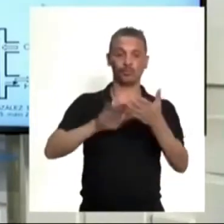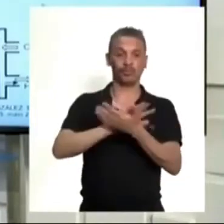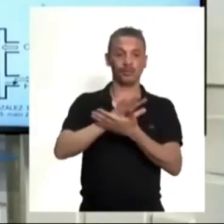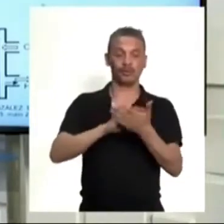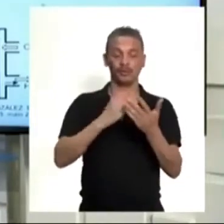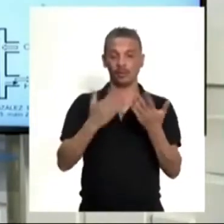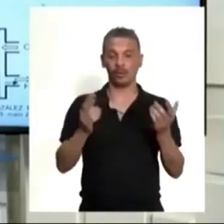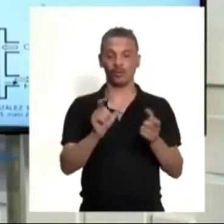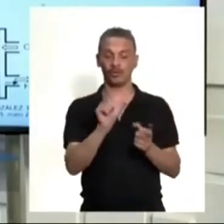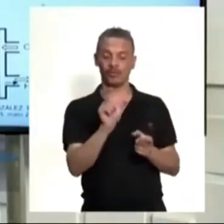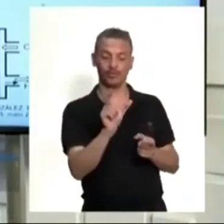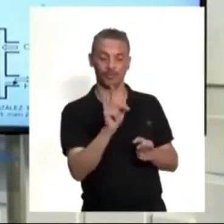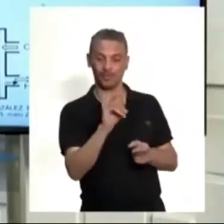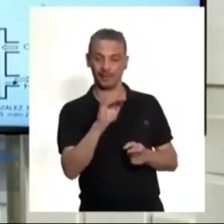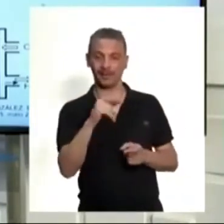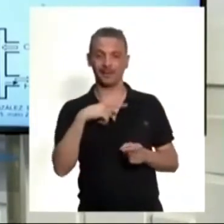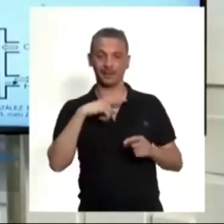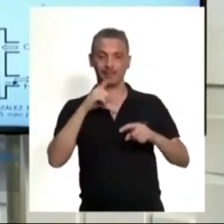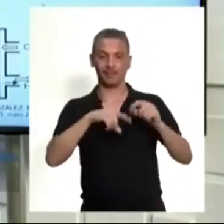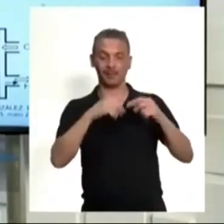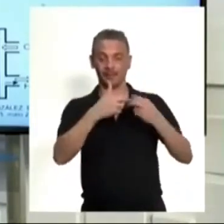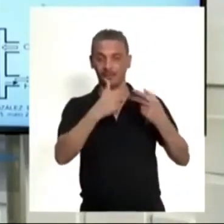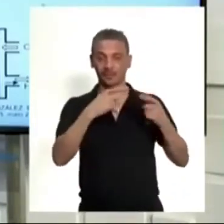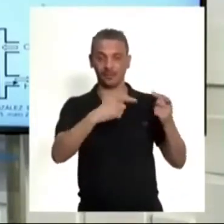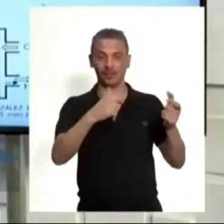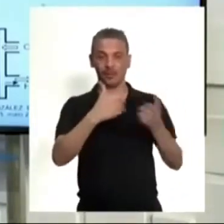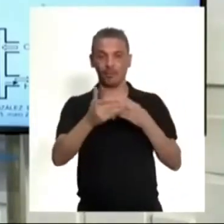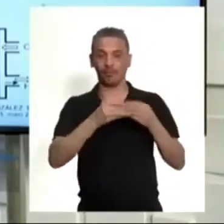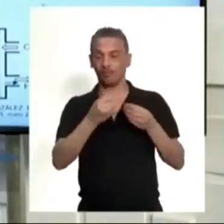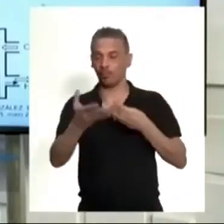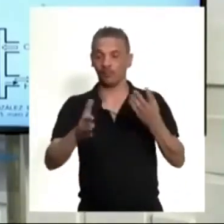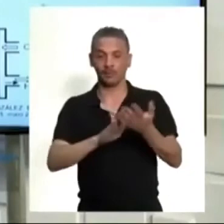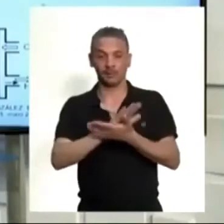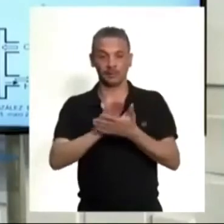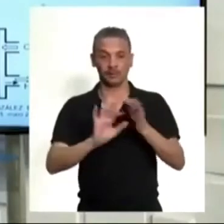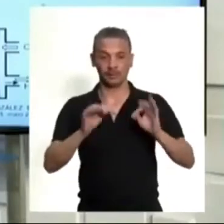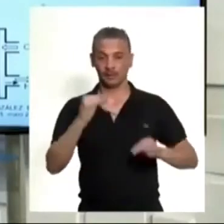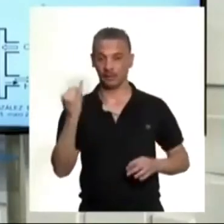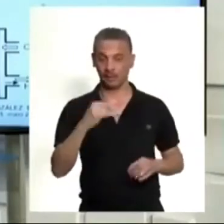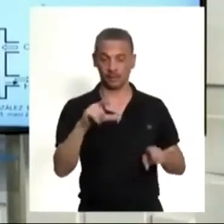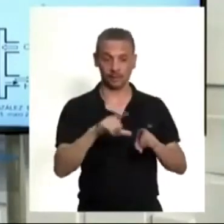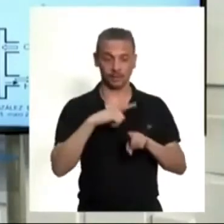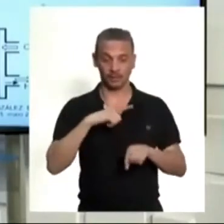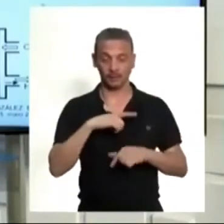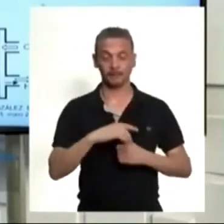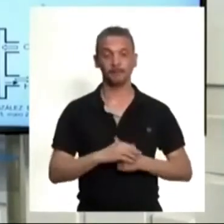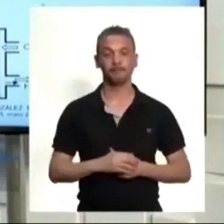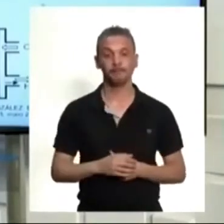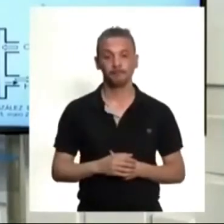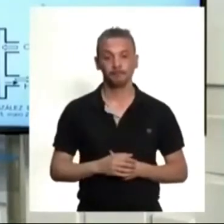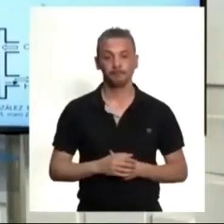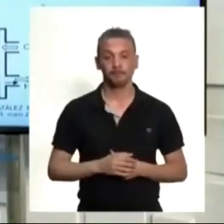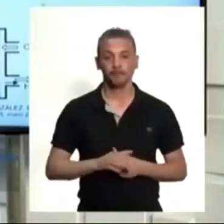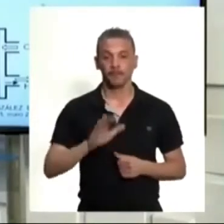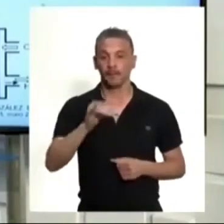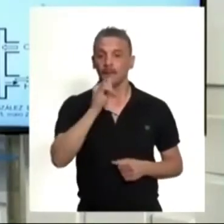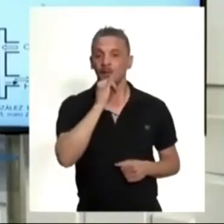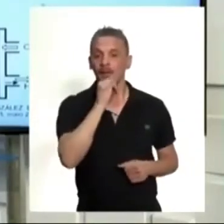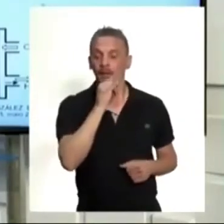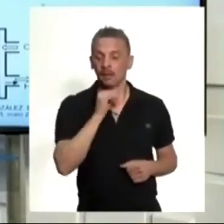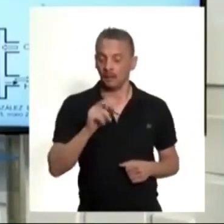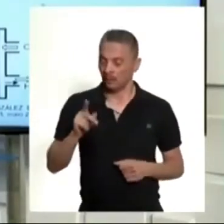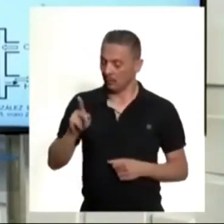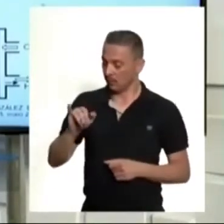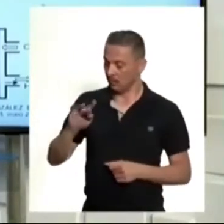pilhas convencionais têm metais pesados, a gente não pode descartar em qualquer lugar, vocês sabem disso, é muito importante isso e tal, né? Mas essa pilha